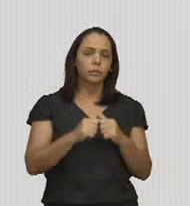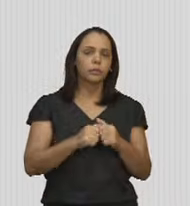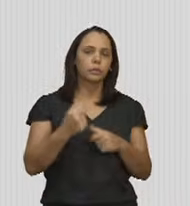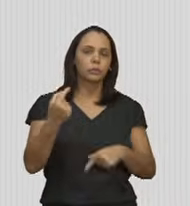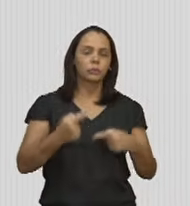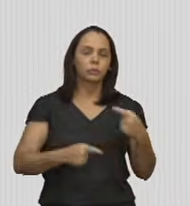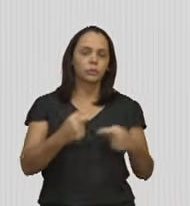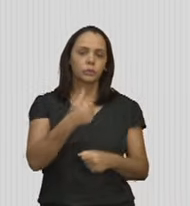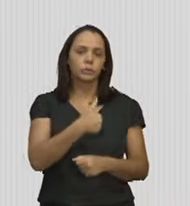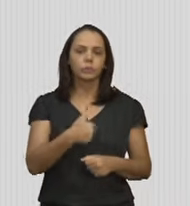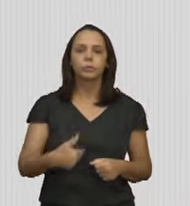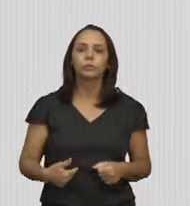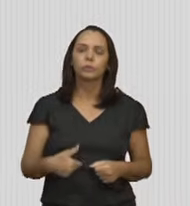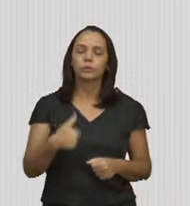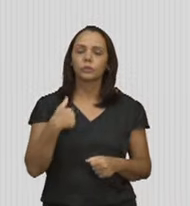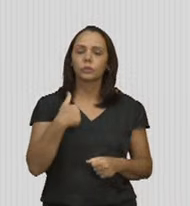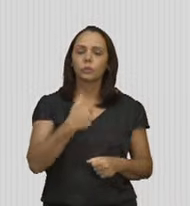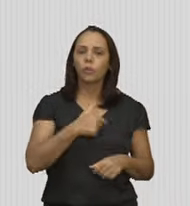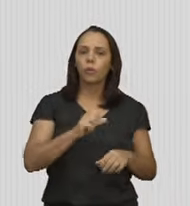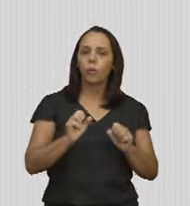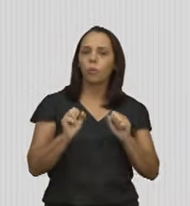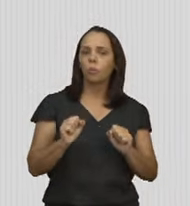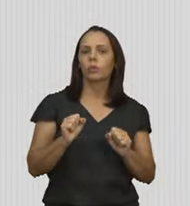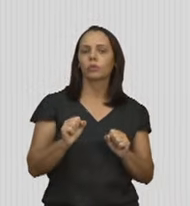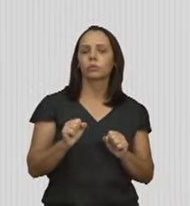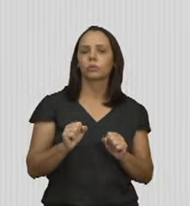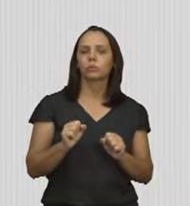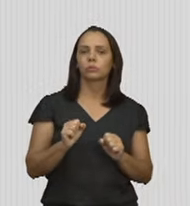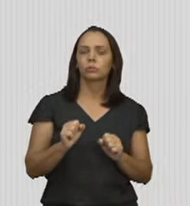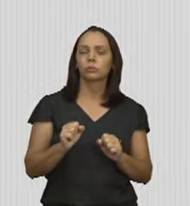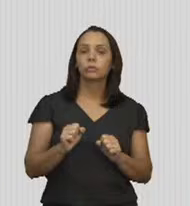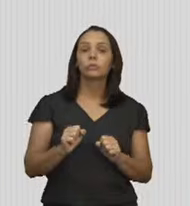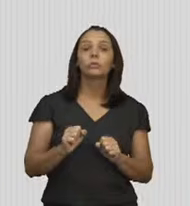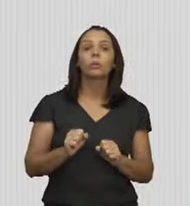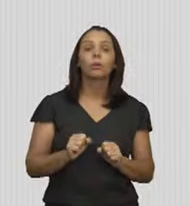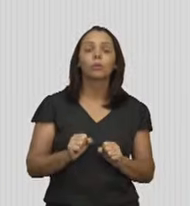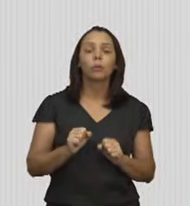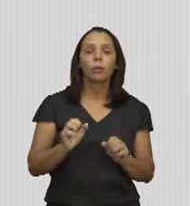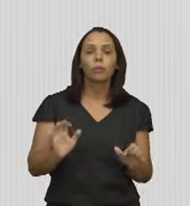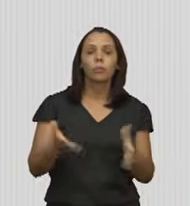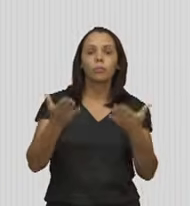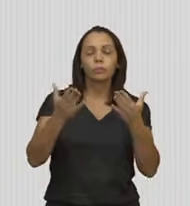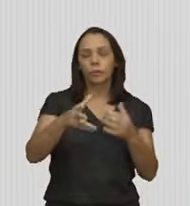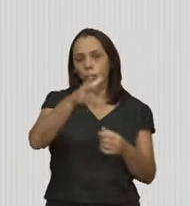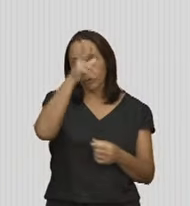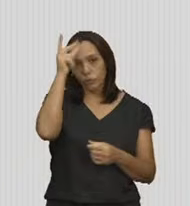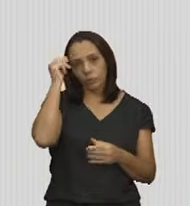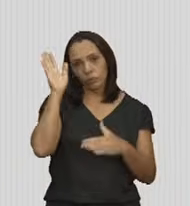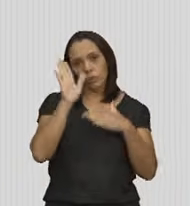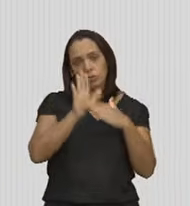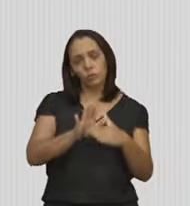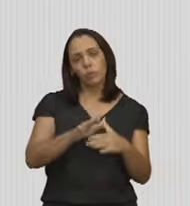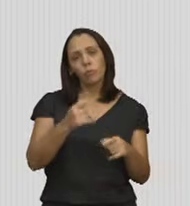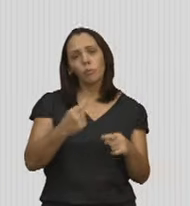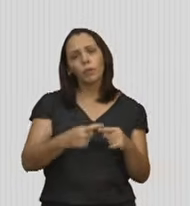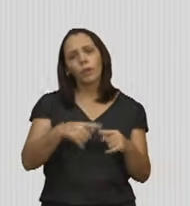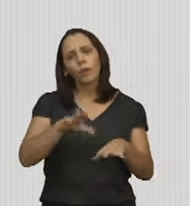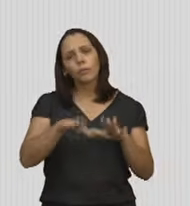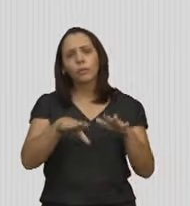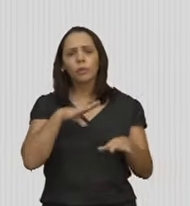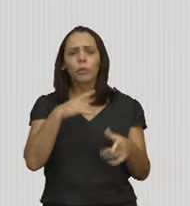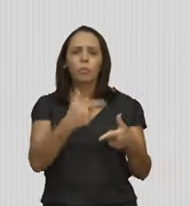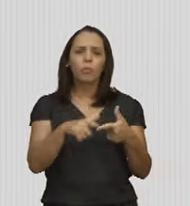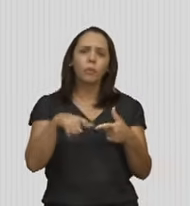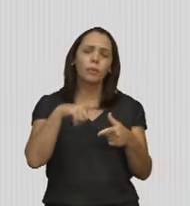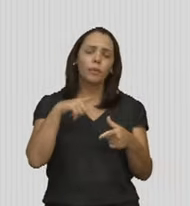políticas públicas, para que a gente possa movimentar a prefeitura para atender essa sua demanda. Porque muitas vezes a gente tem problemas aqui em Jacareí que o poder